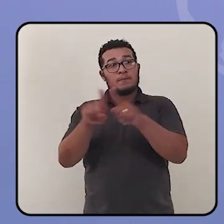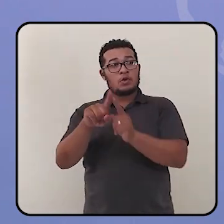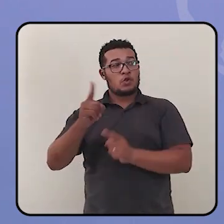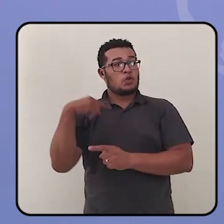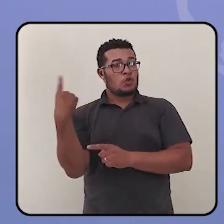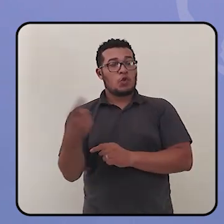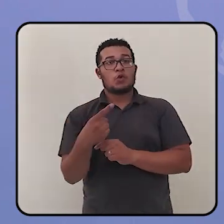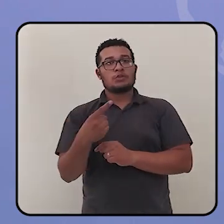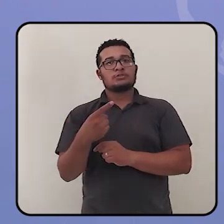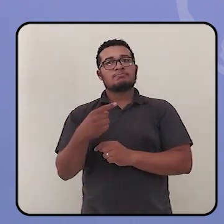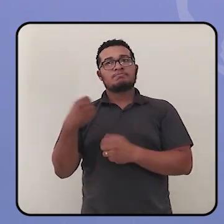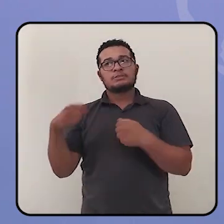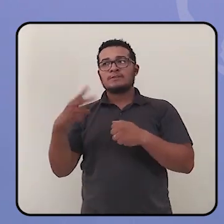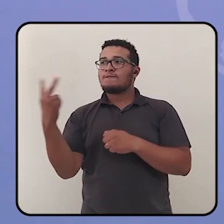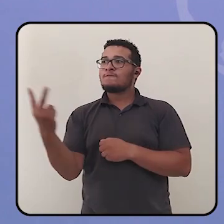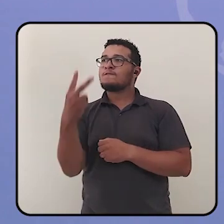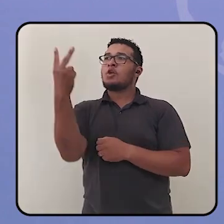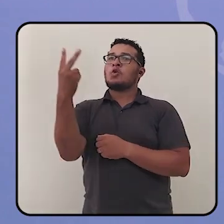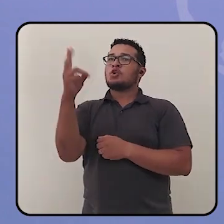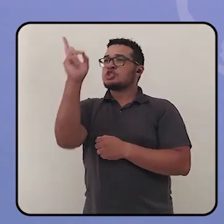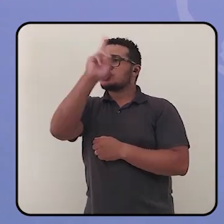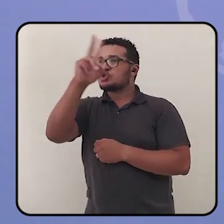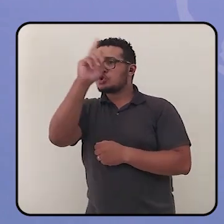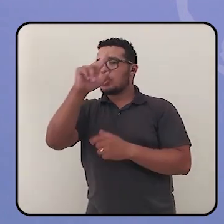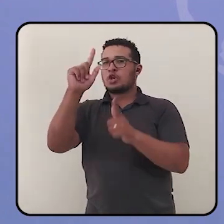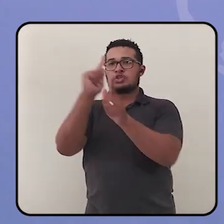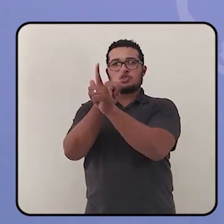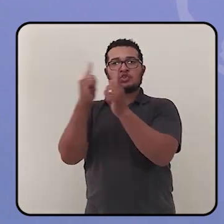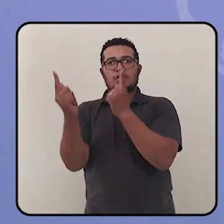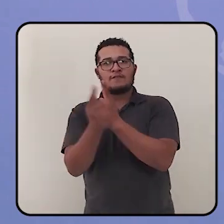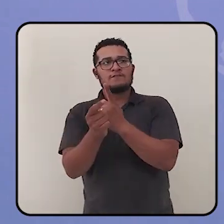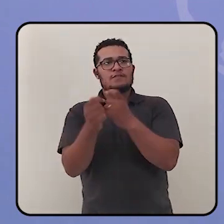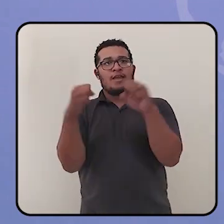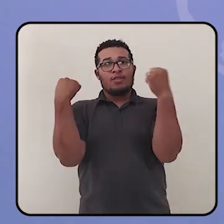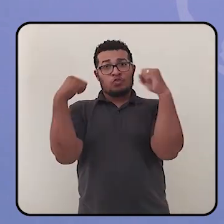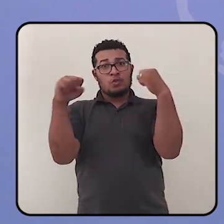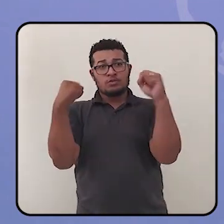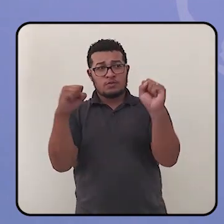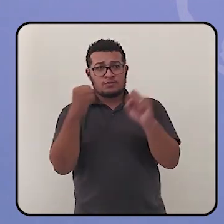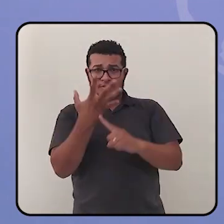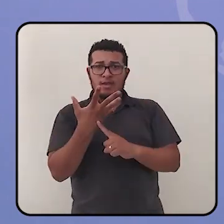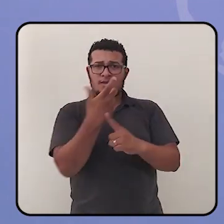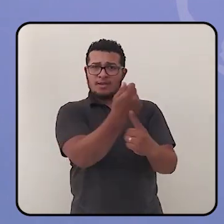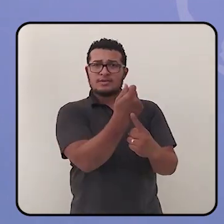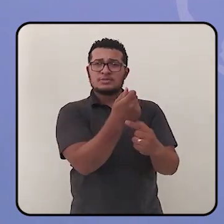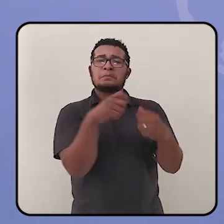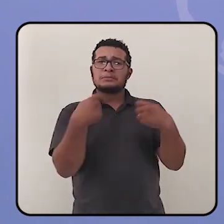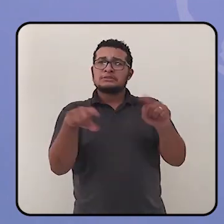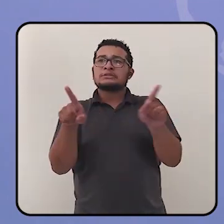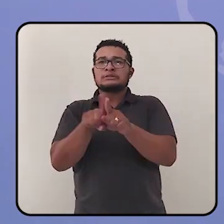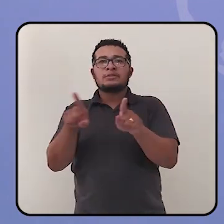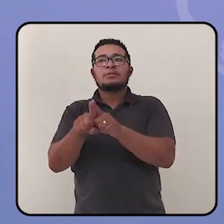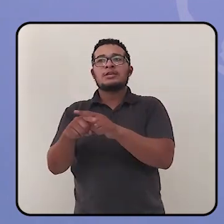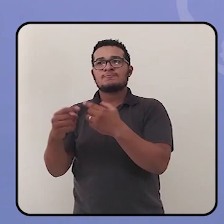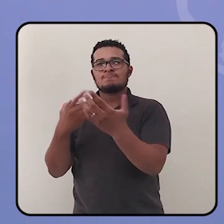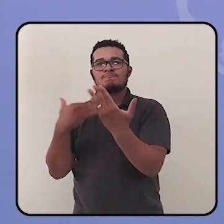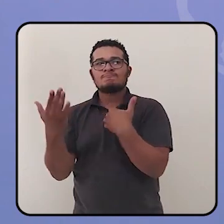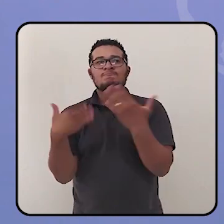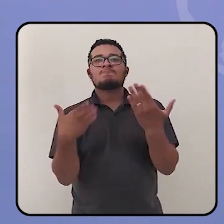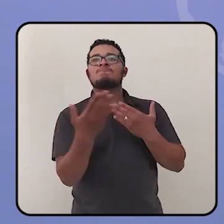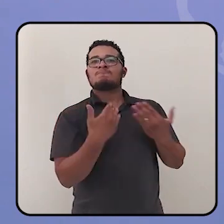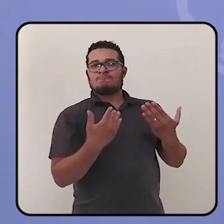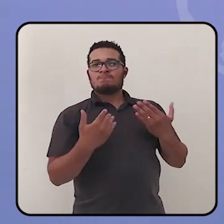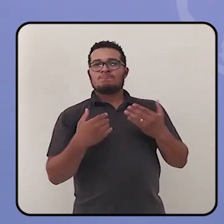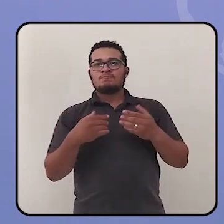conhecimentos história geografia matemática português e educação física artes nós temos que ser também dinâmicos e